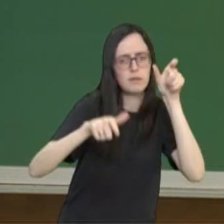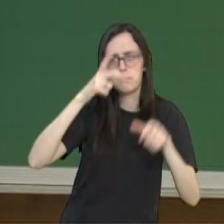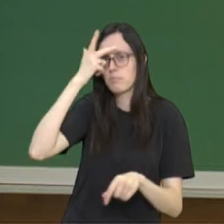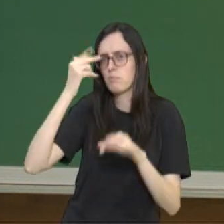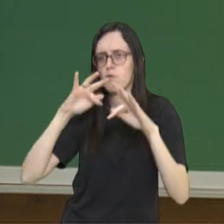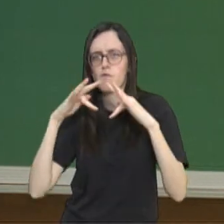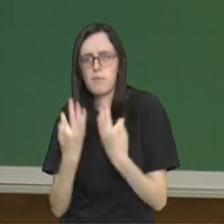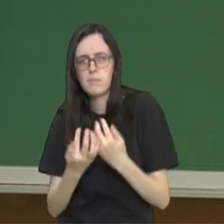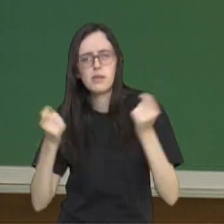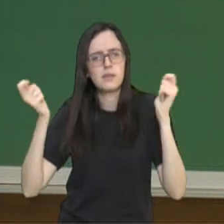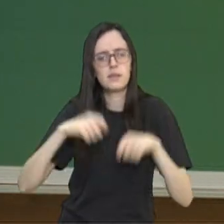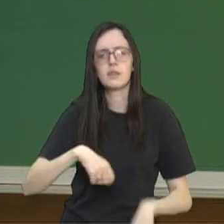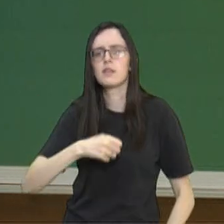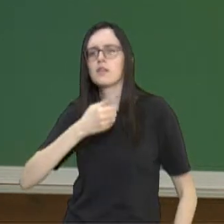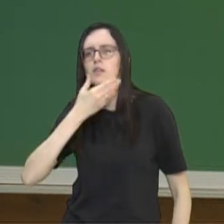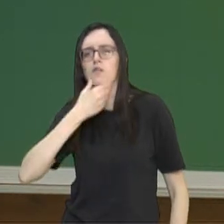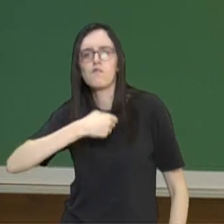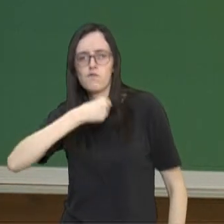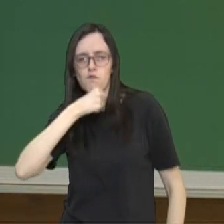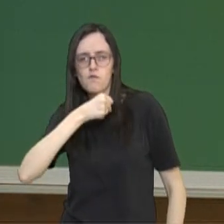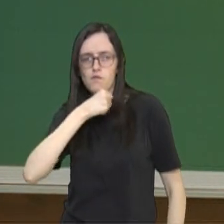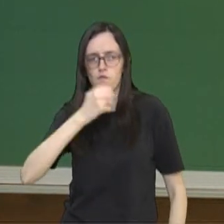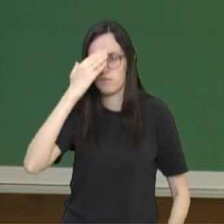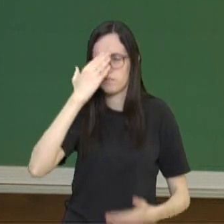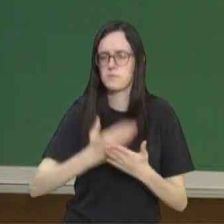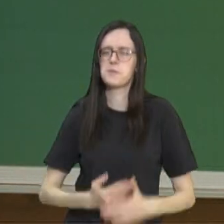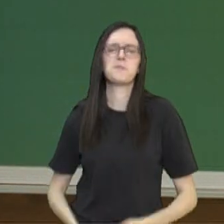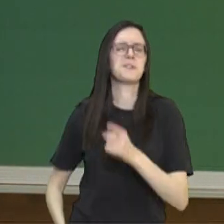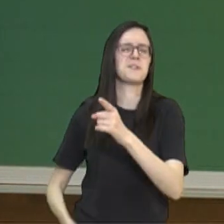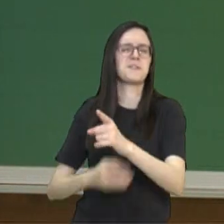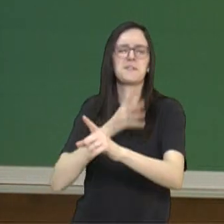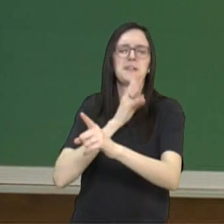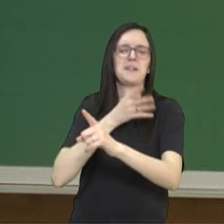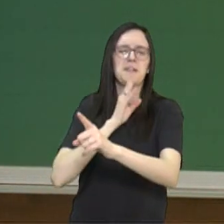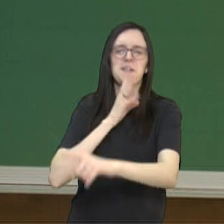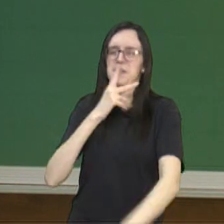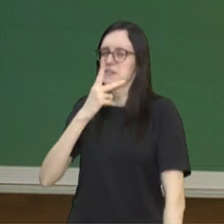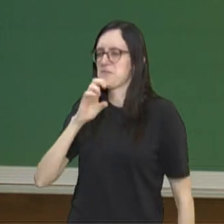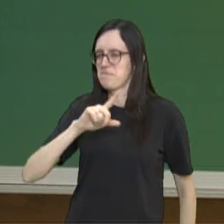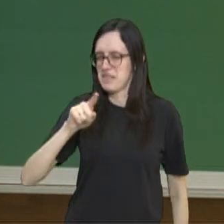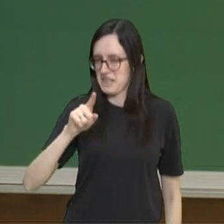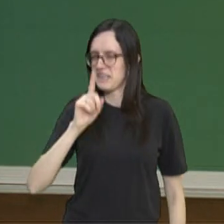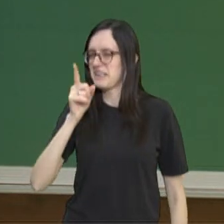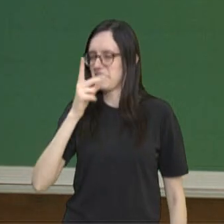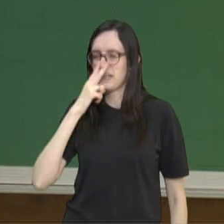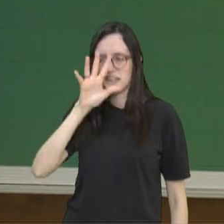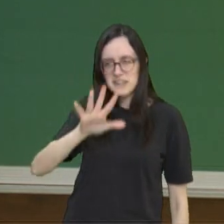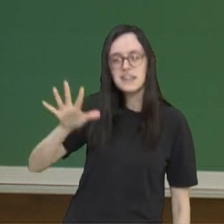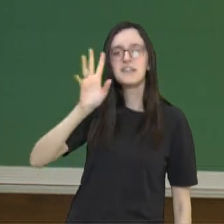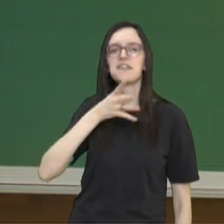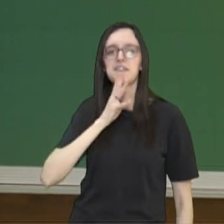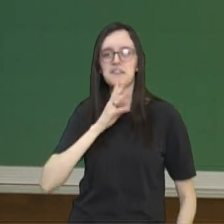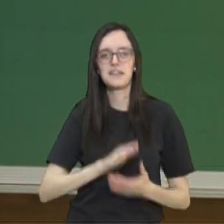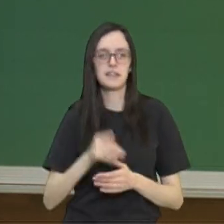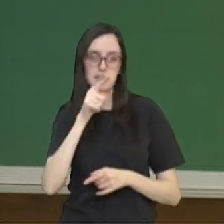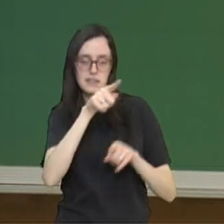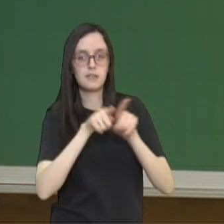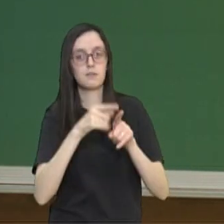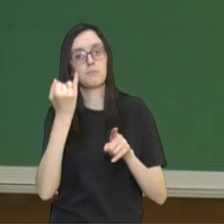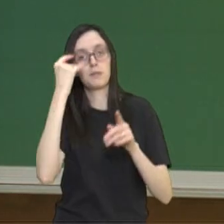estes atletas. Quem é? Falcão do futsal e o Pelé do futebol. E aí, a pergunta está